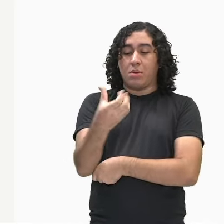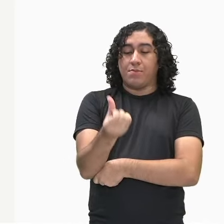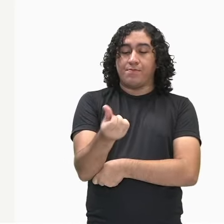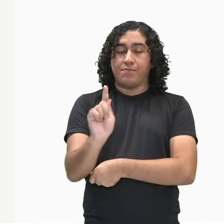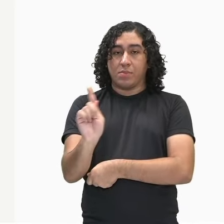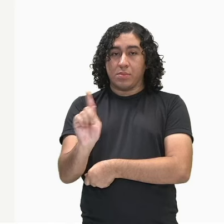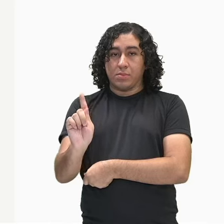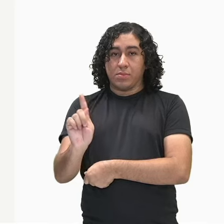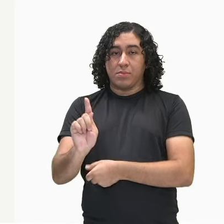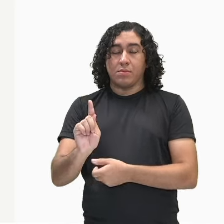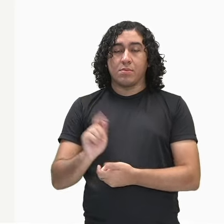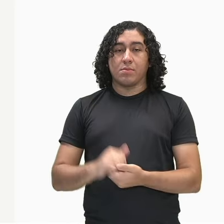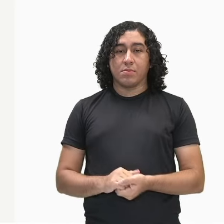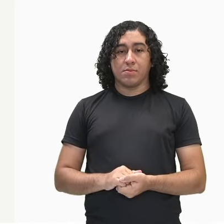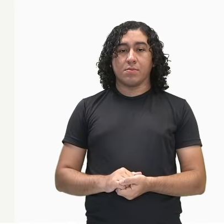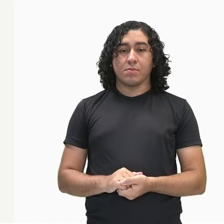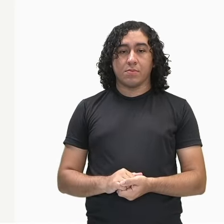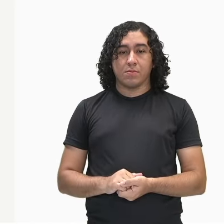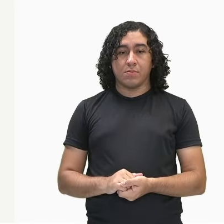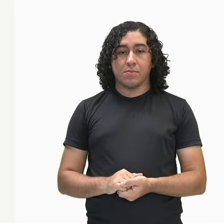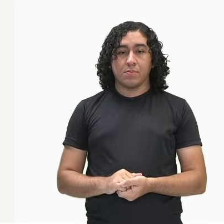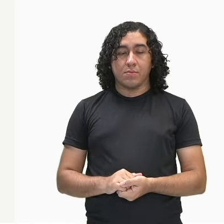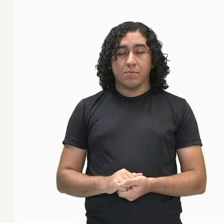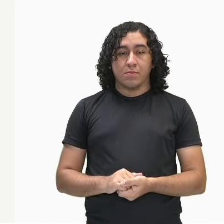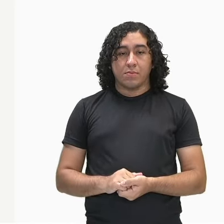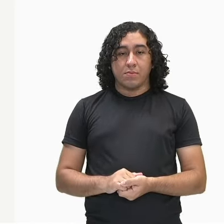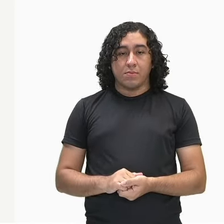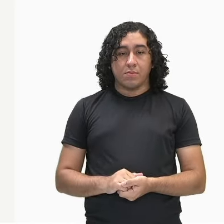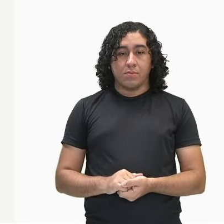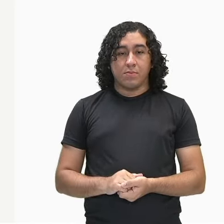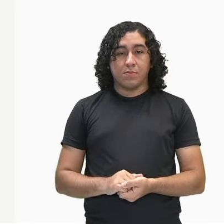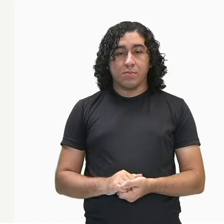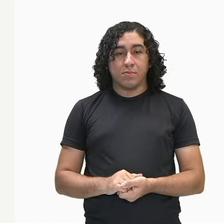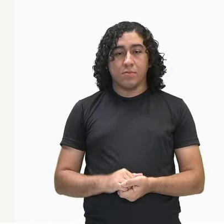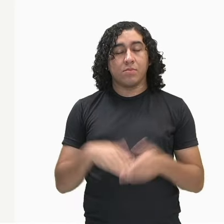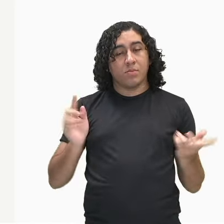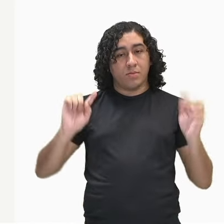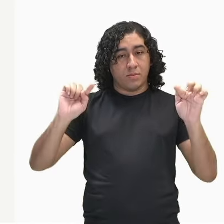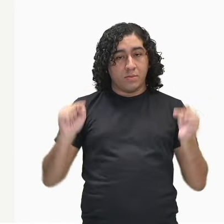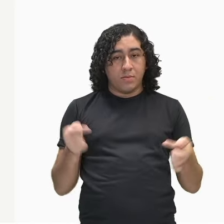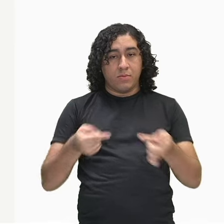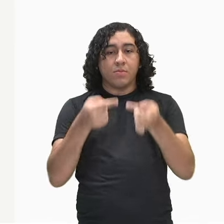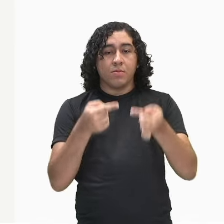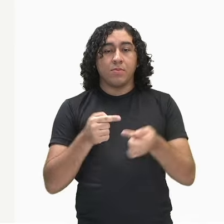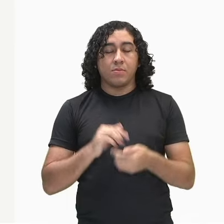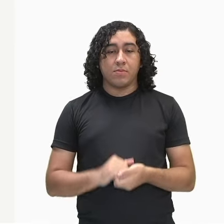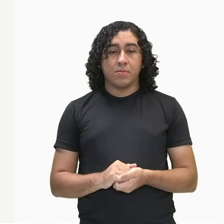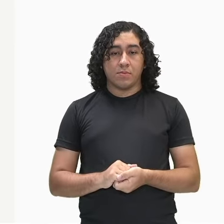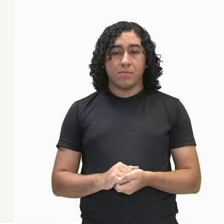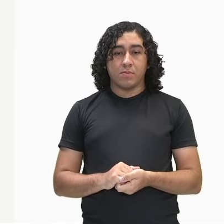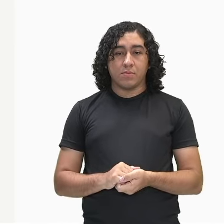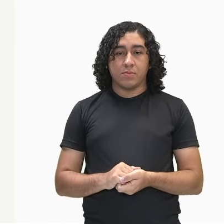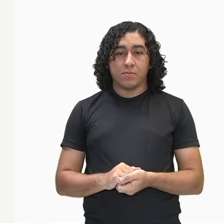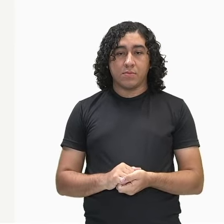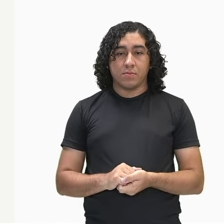de NaCl. De acordo com o CS, ficaria assim, 36 gramas de